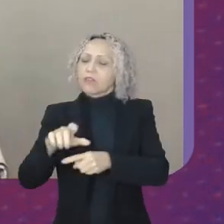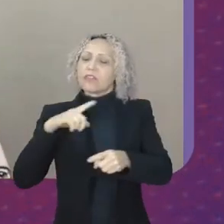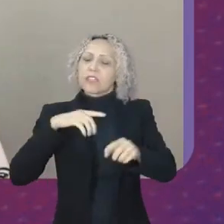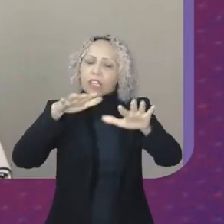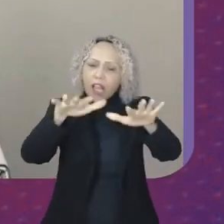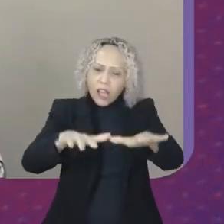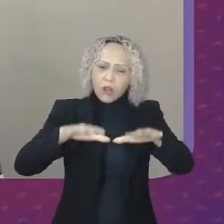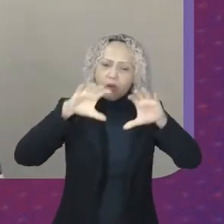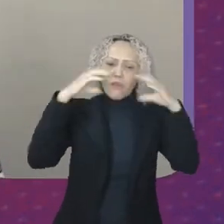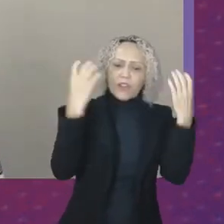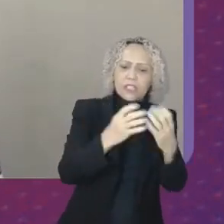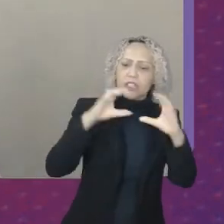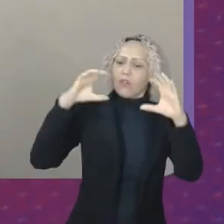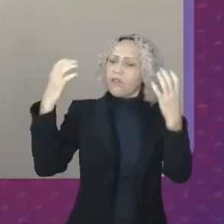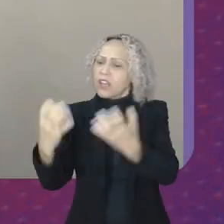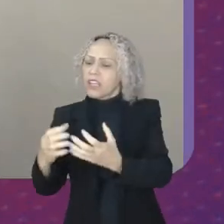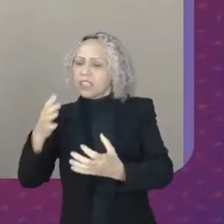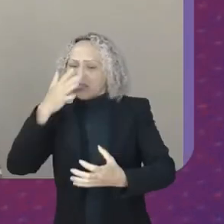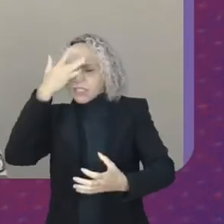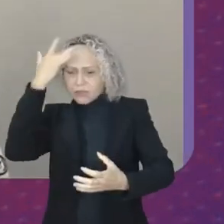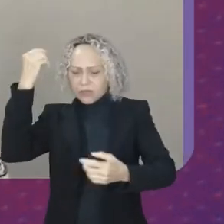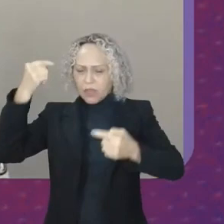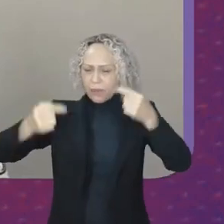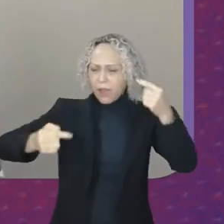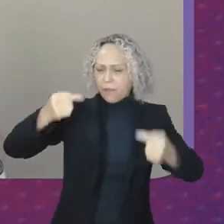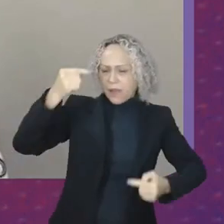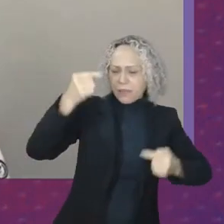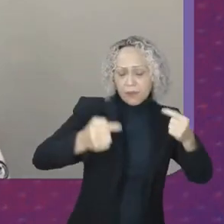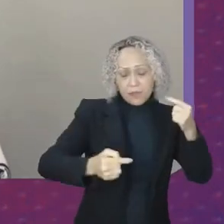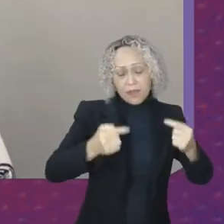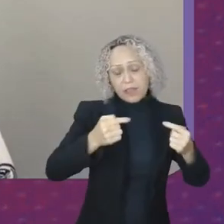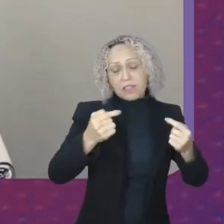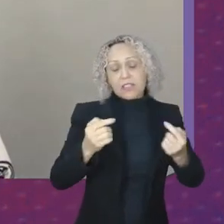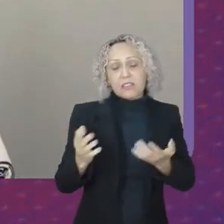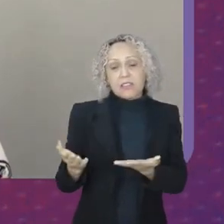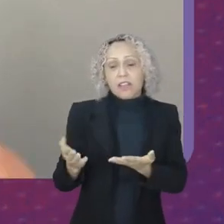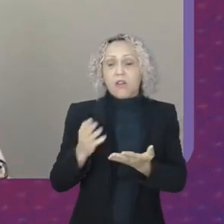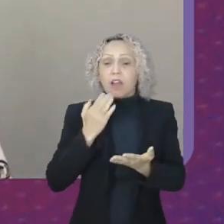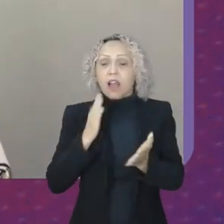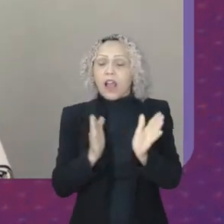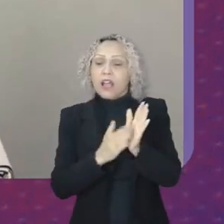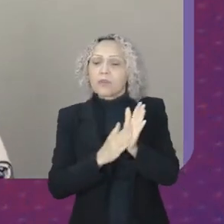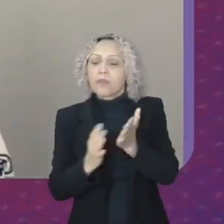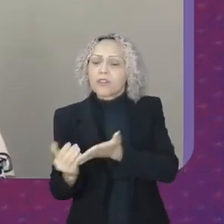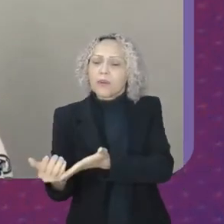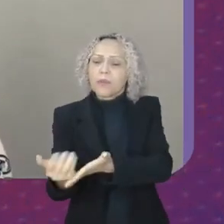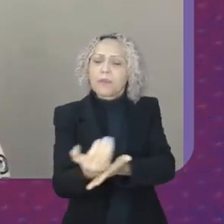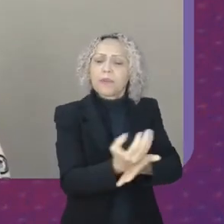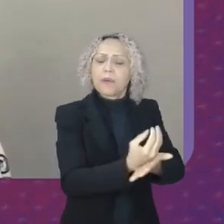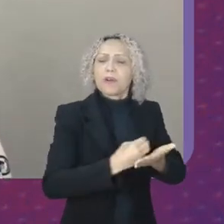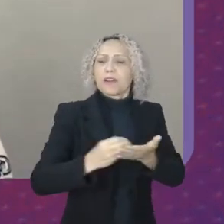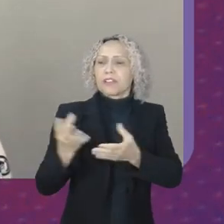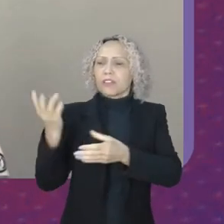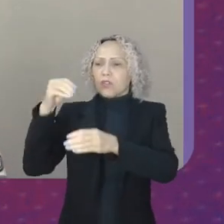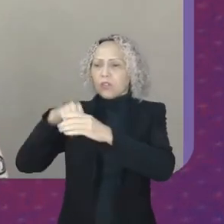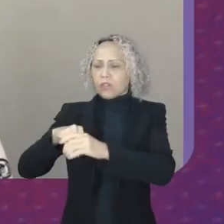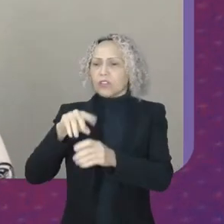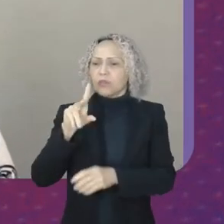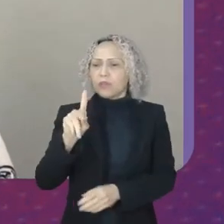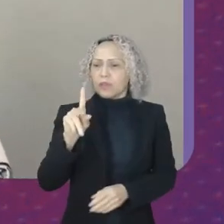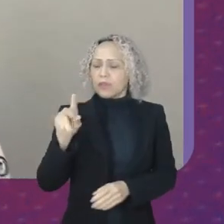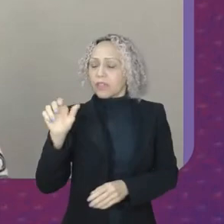dizer quais são os programas prioritários. Isso tem sido muito importante também, muito bacana, porque quando nós vamos